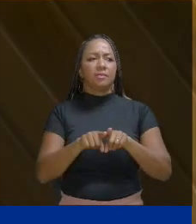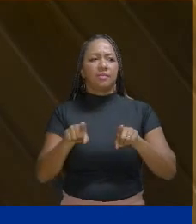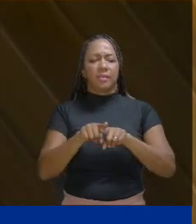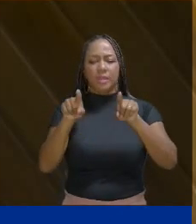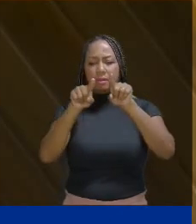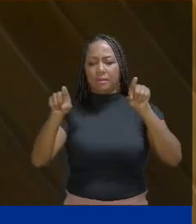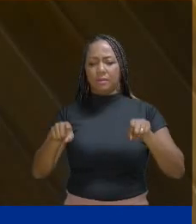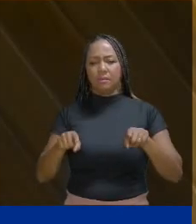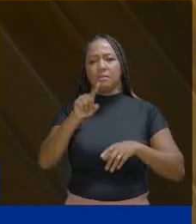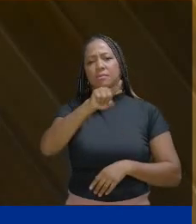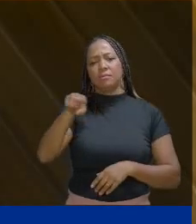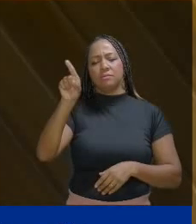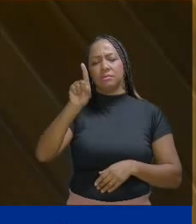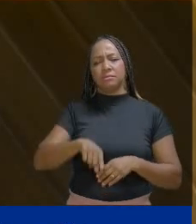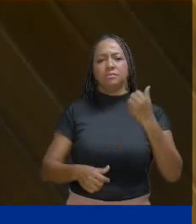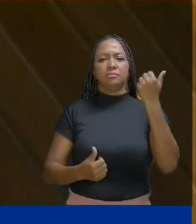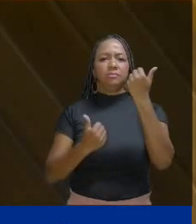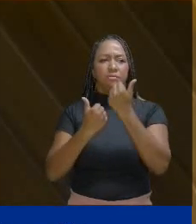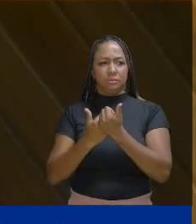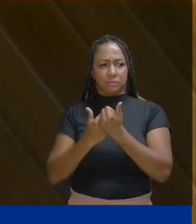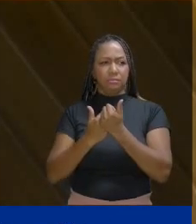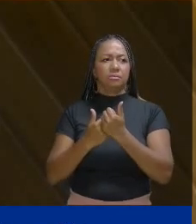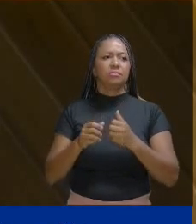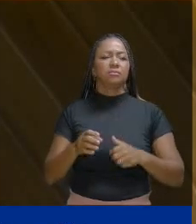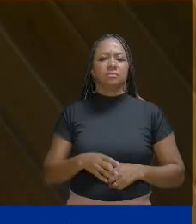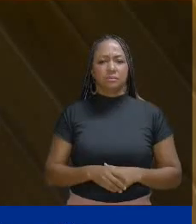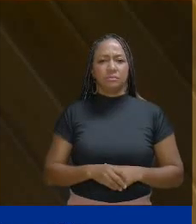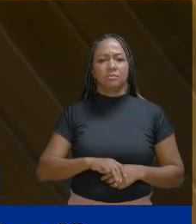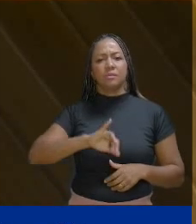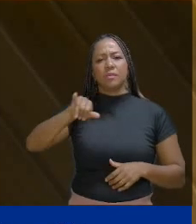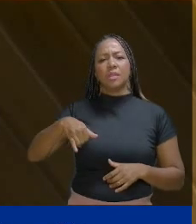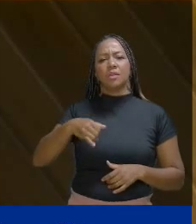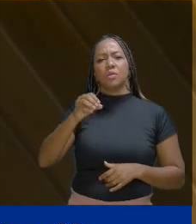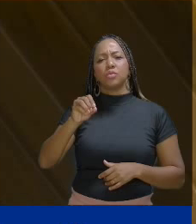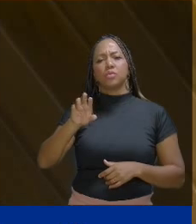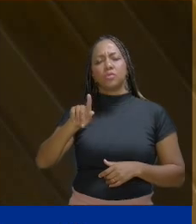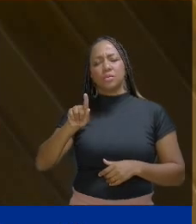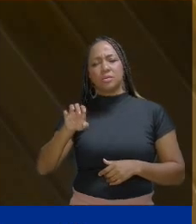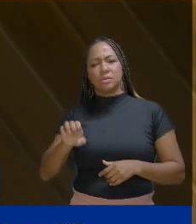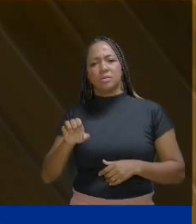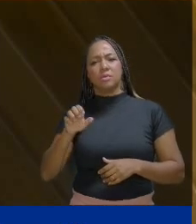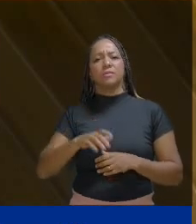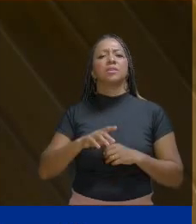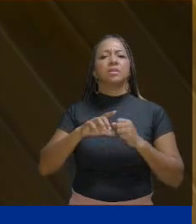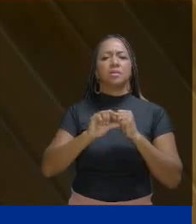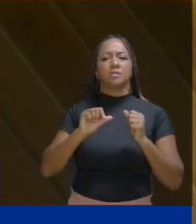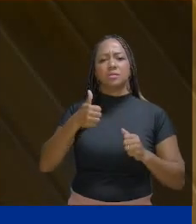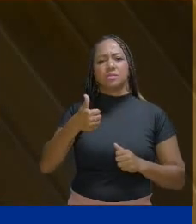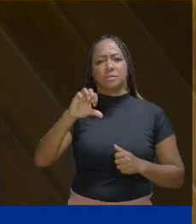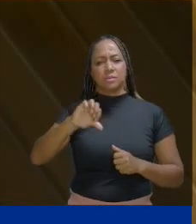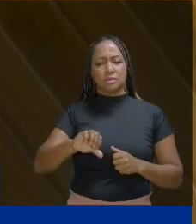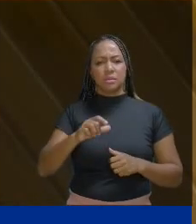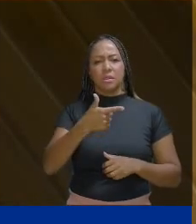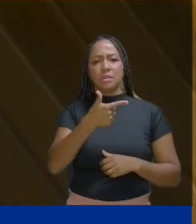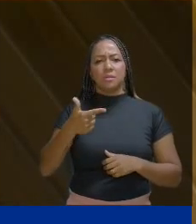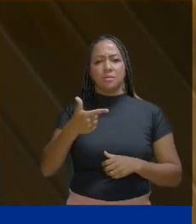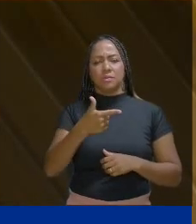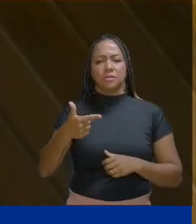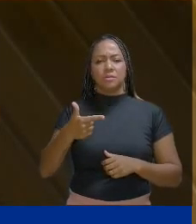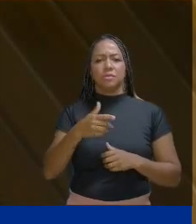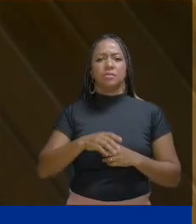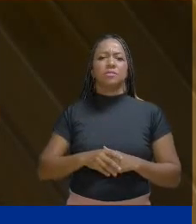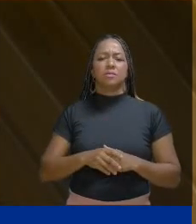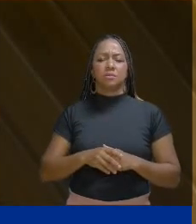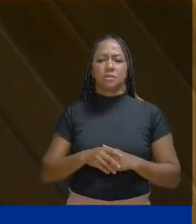diploma de suplente de Jorge Manuel Amanajás Cardoso, com fundamento nos artigos 19 e 22,